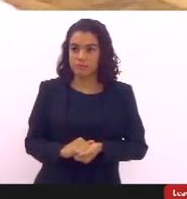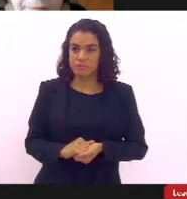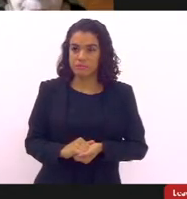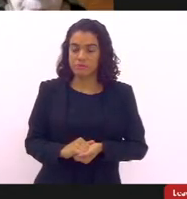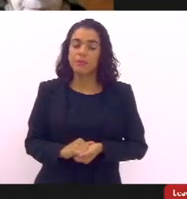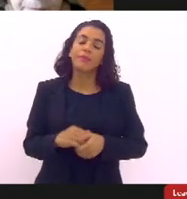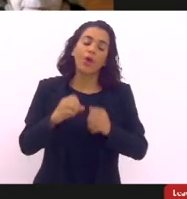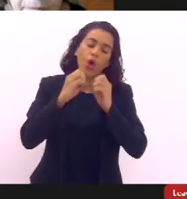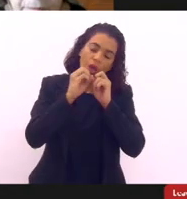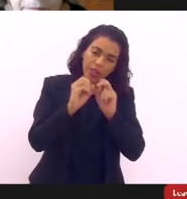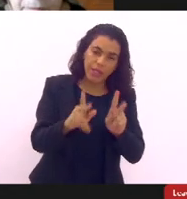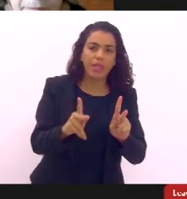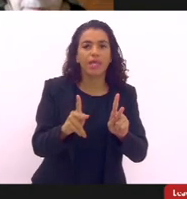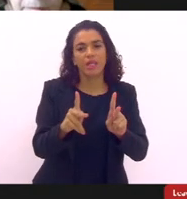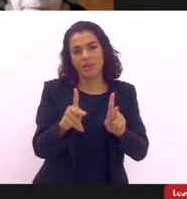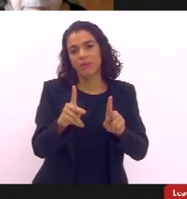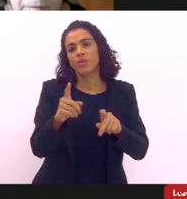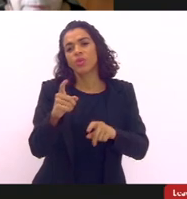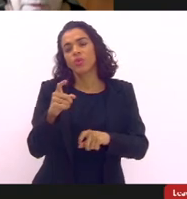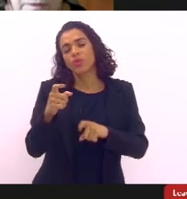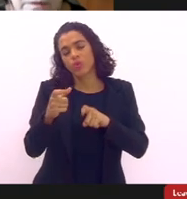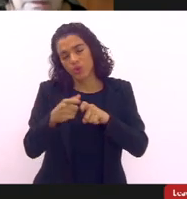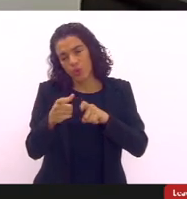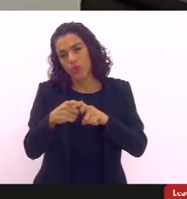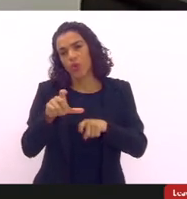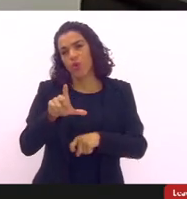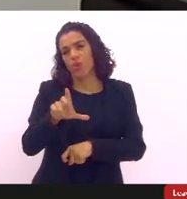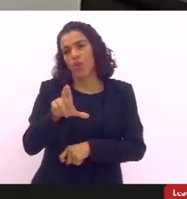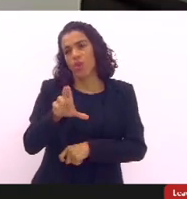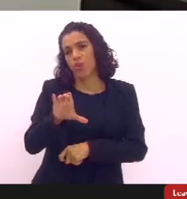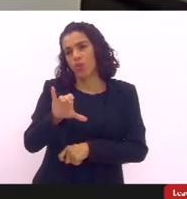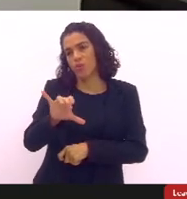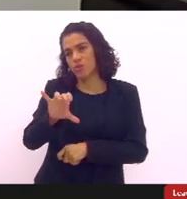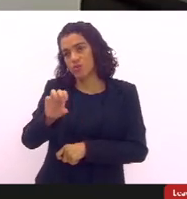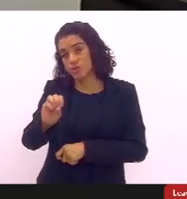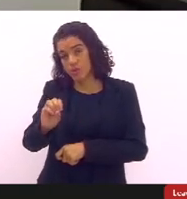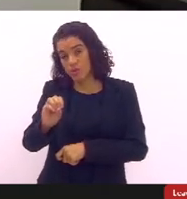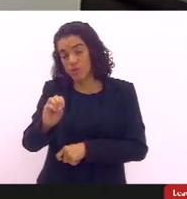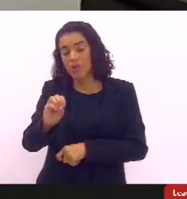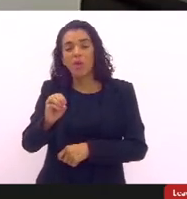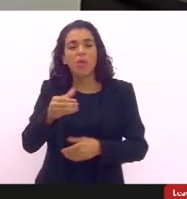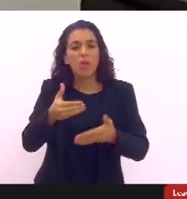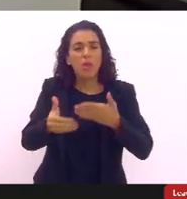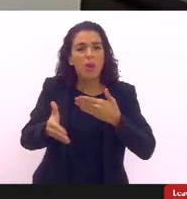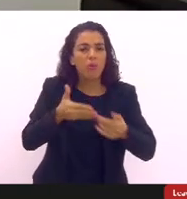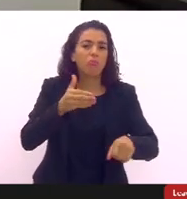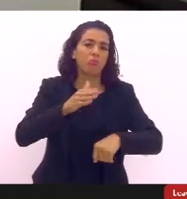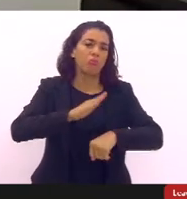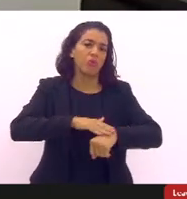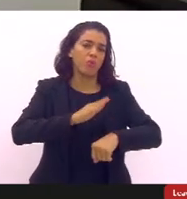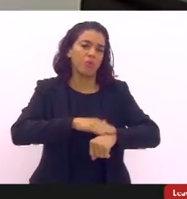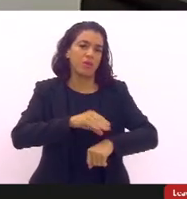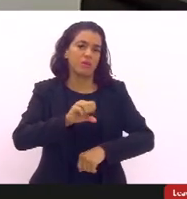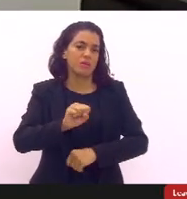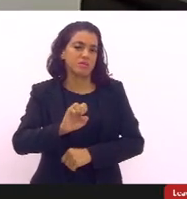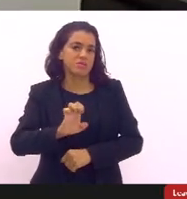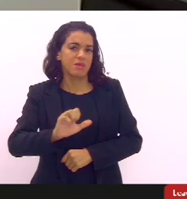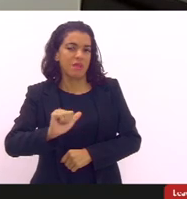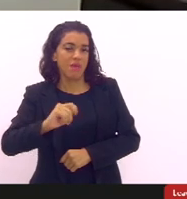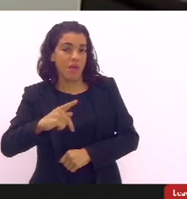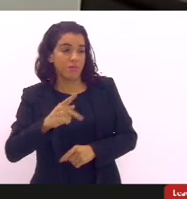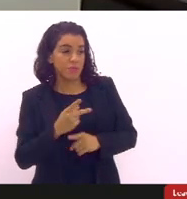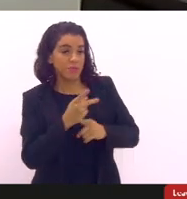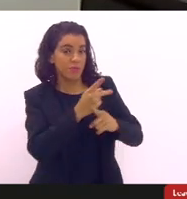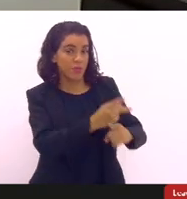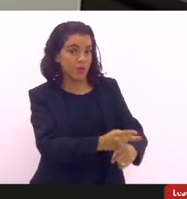Tá, mas, doutor Lúcio, em algum momento a SEAP ela procurou a